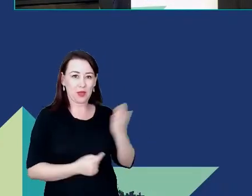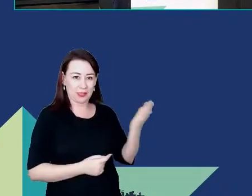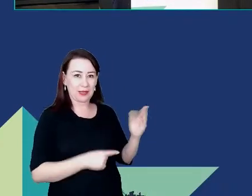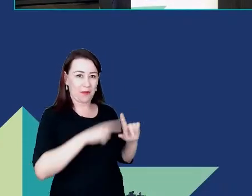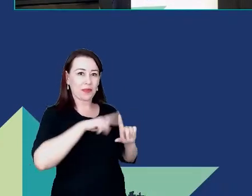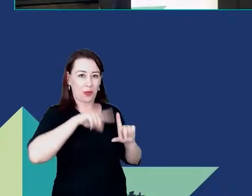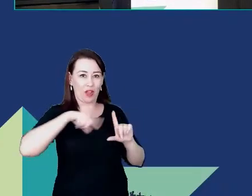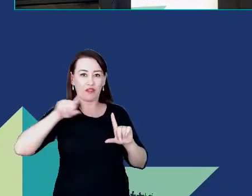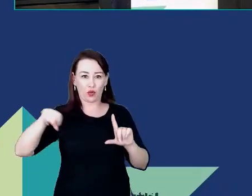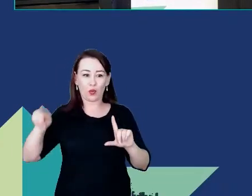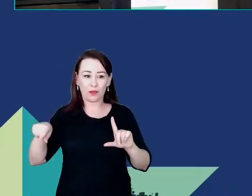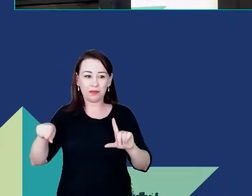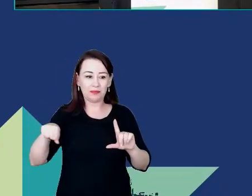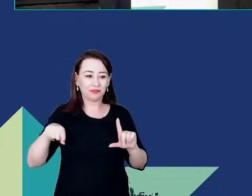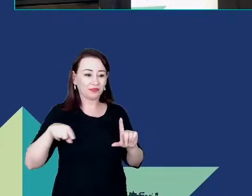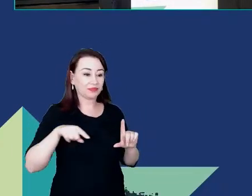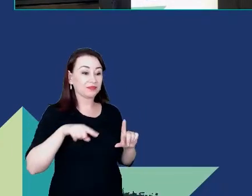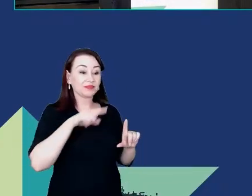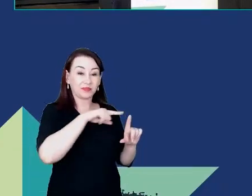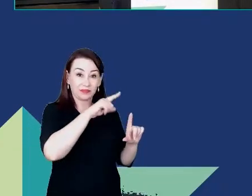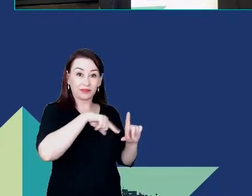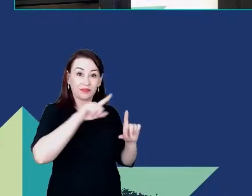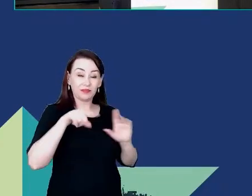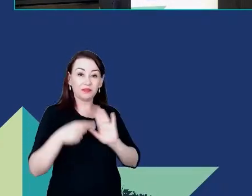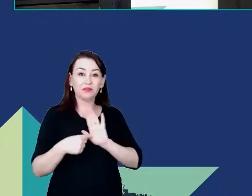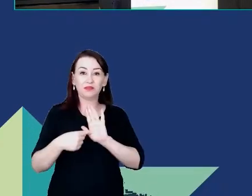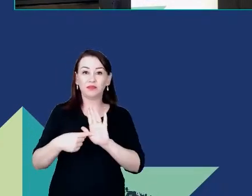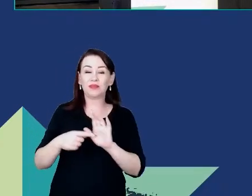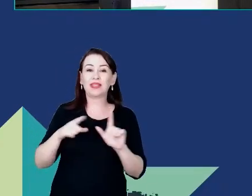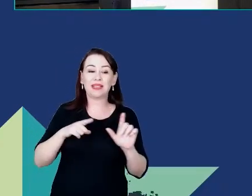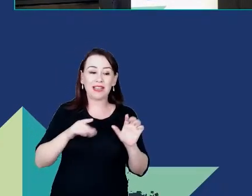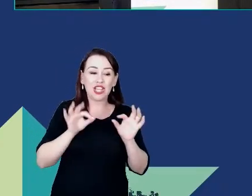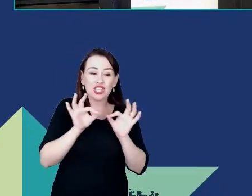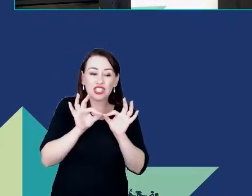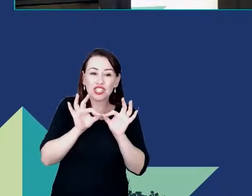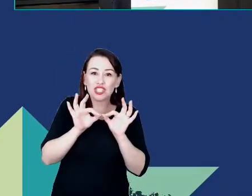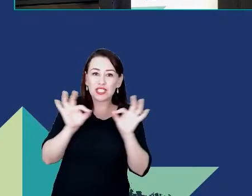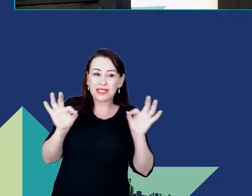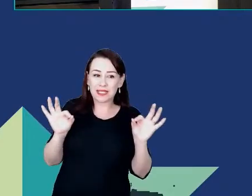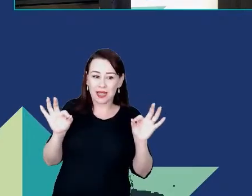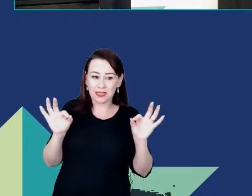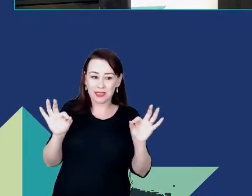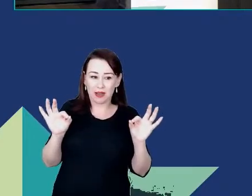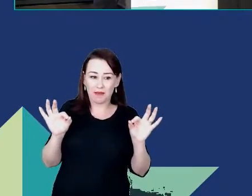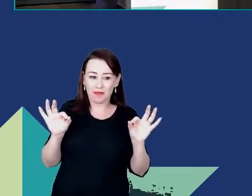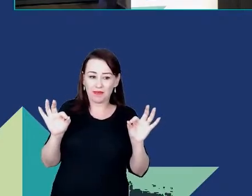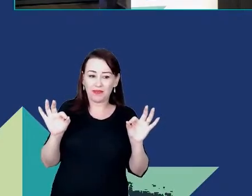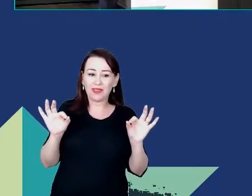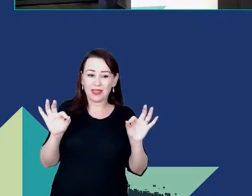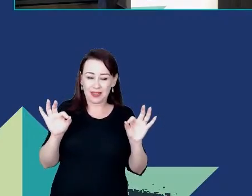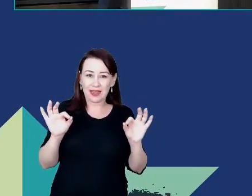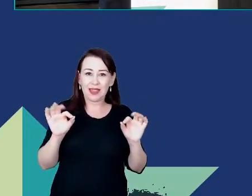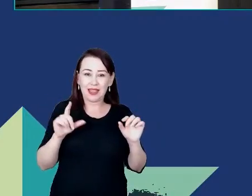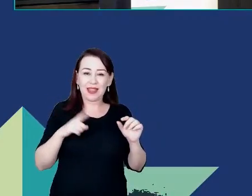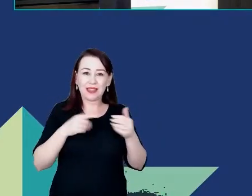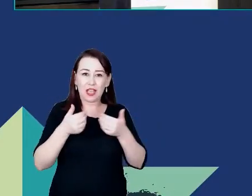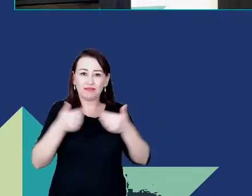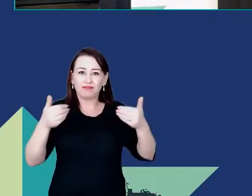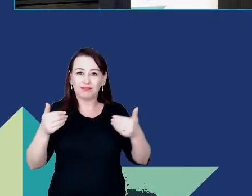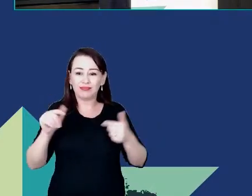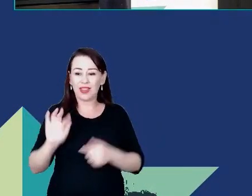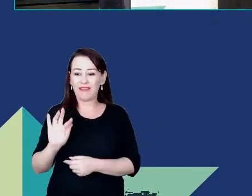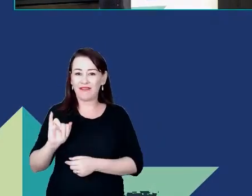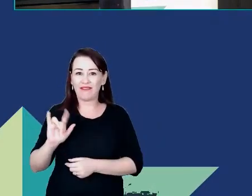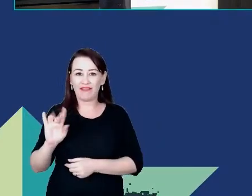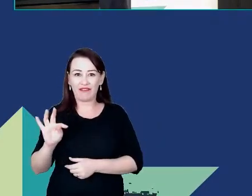a distância, então esse gráfico está mostrando a distância, né, da umidade geotécnica, né, entre a saída do filtro, né, e a umidade